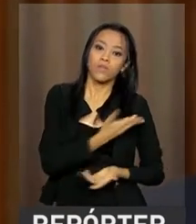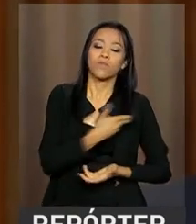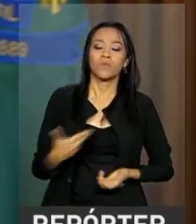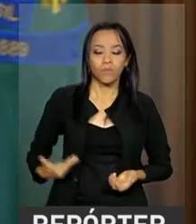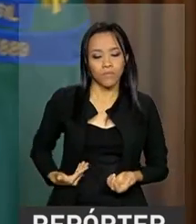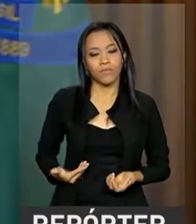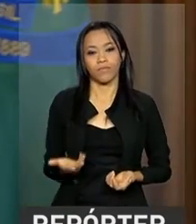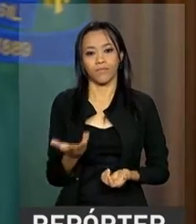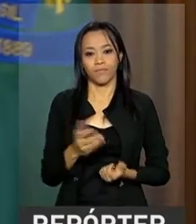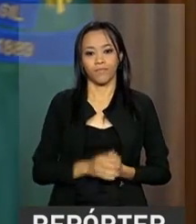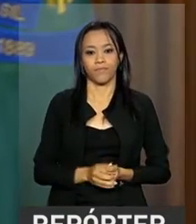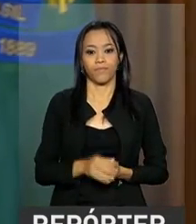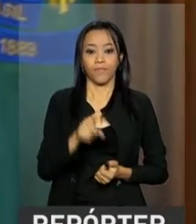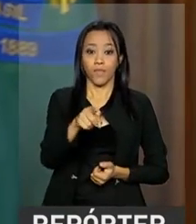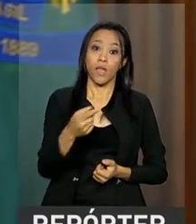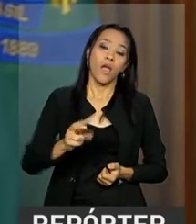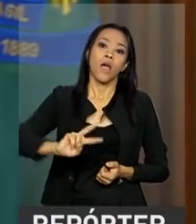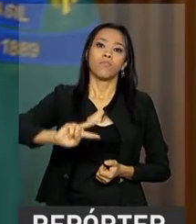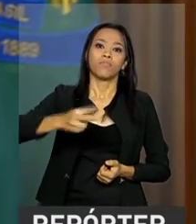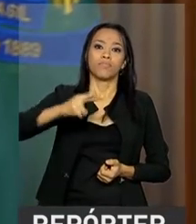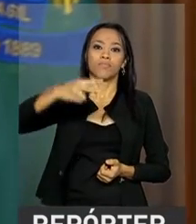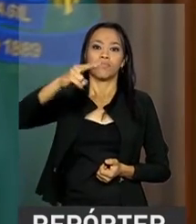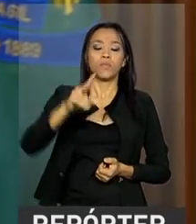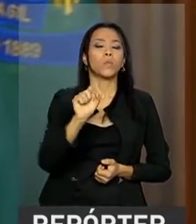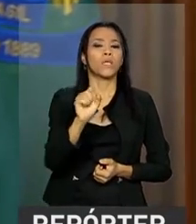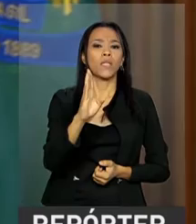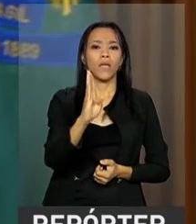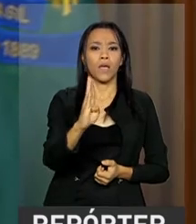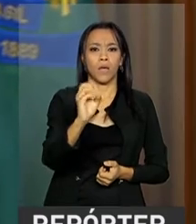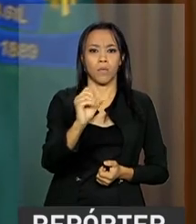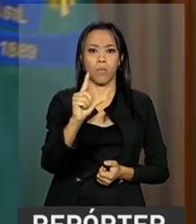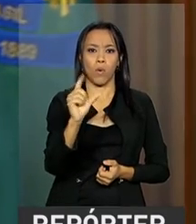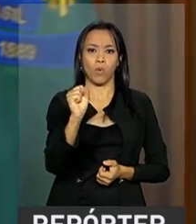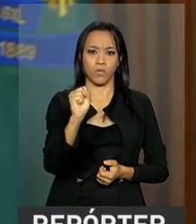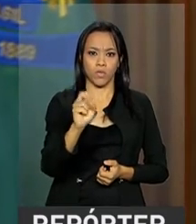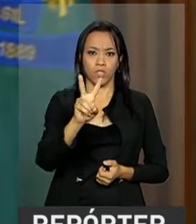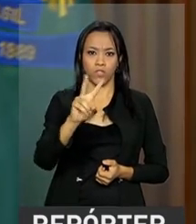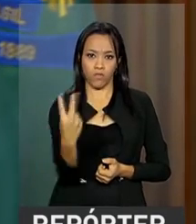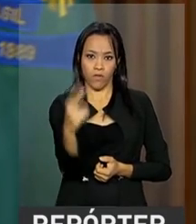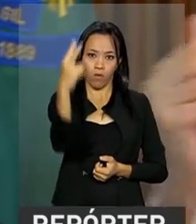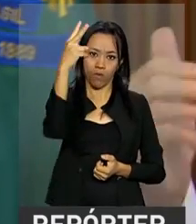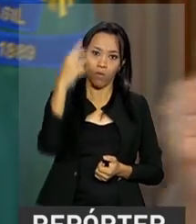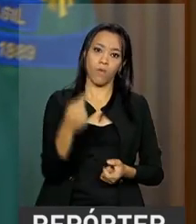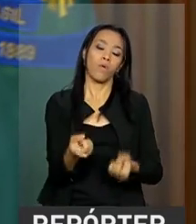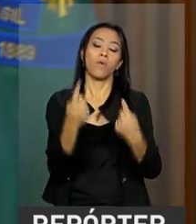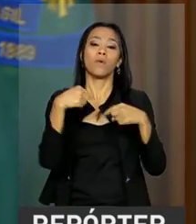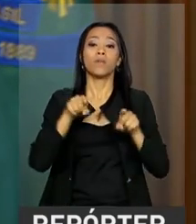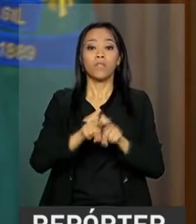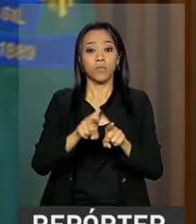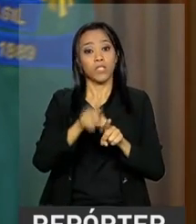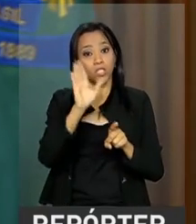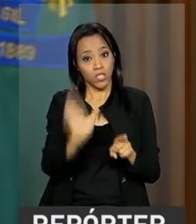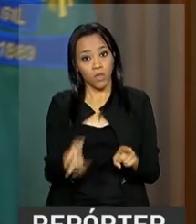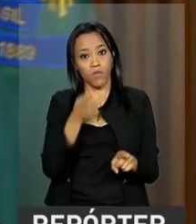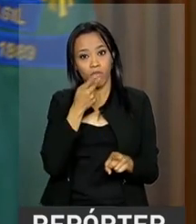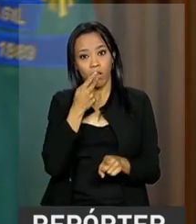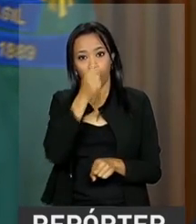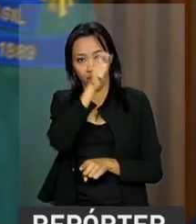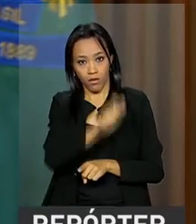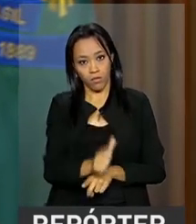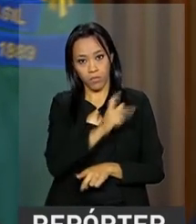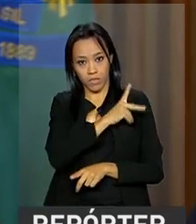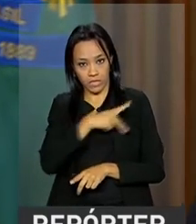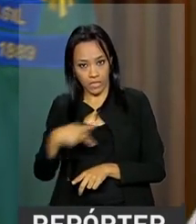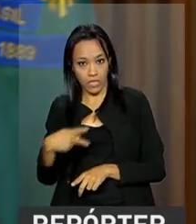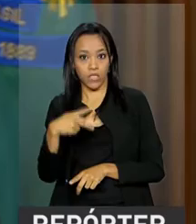ocorresse a subir na bolsa de valores colonização da bolsa como foi mencionado pelo presidente com